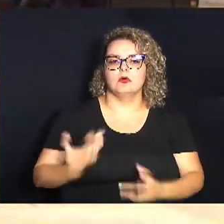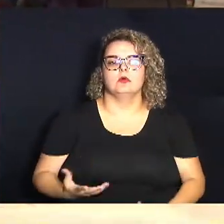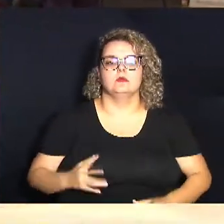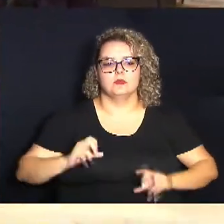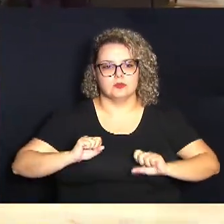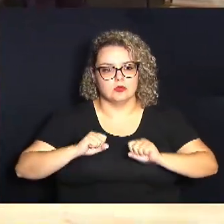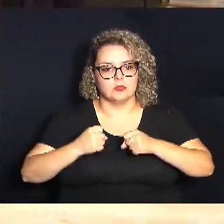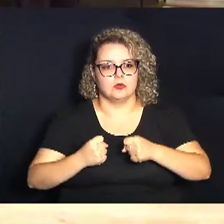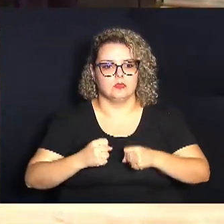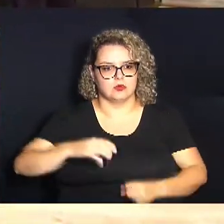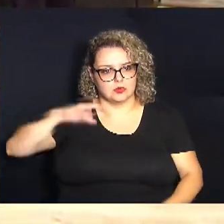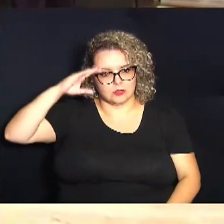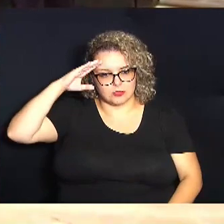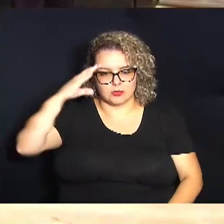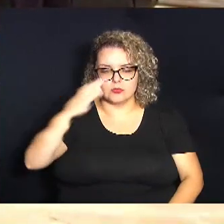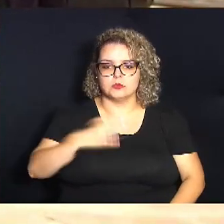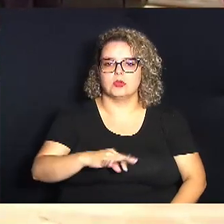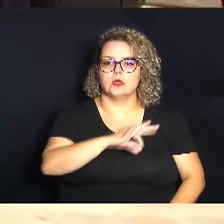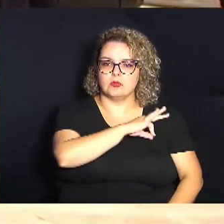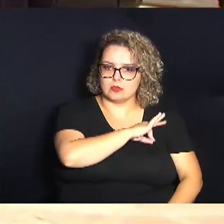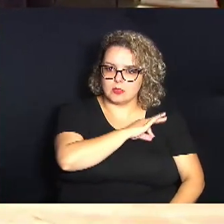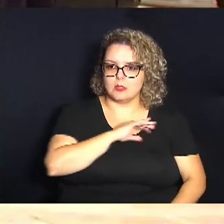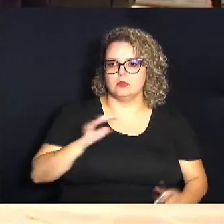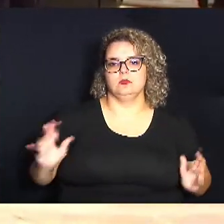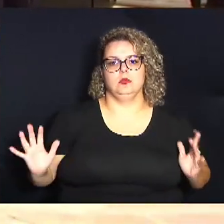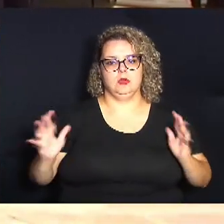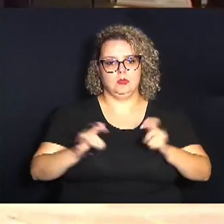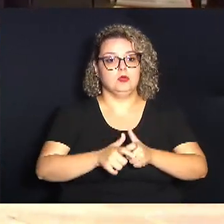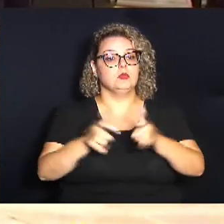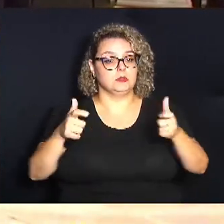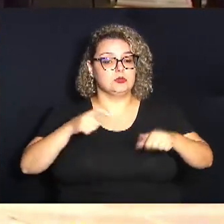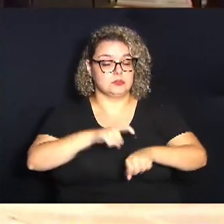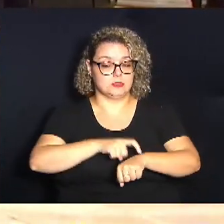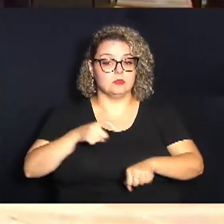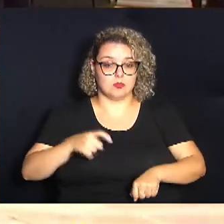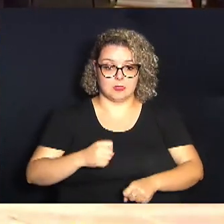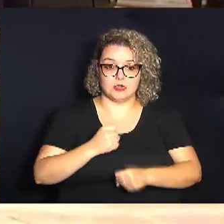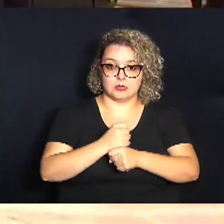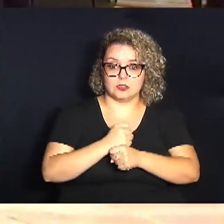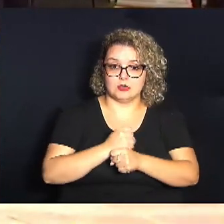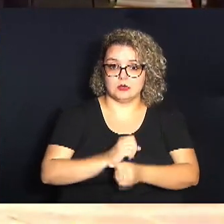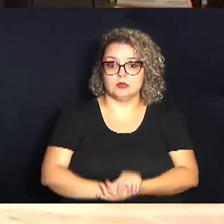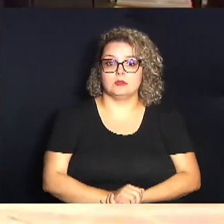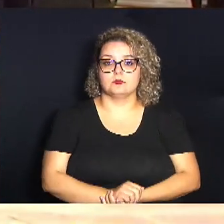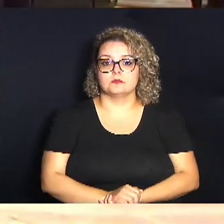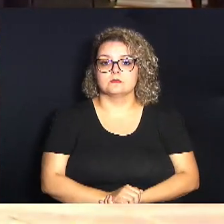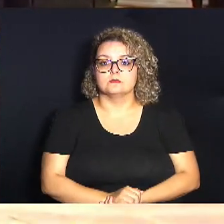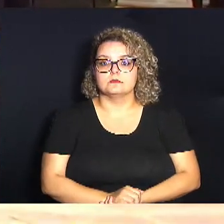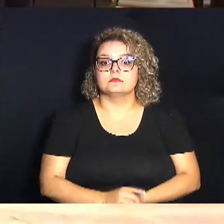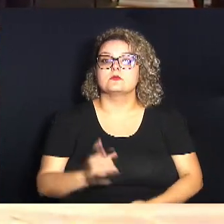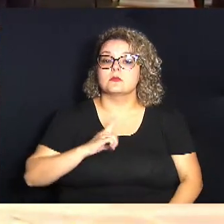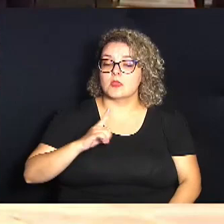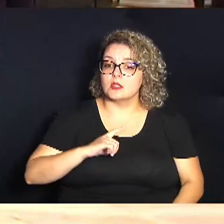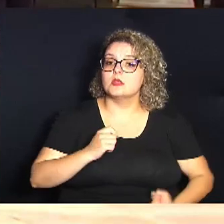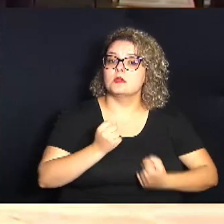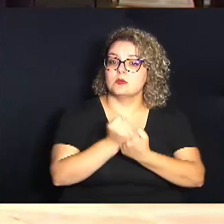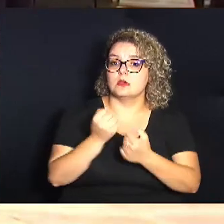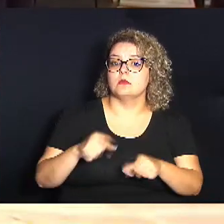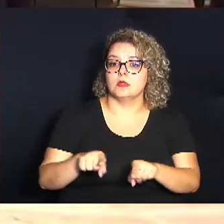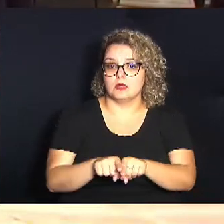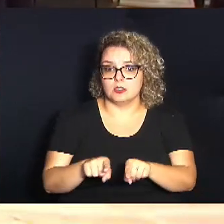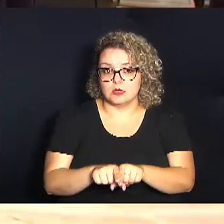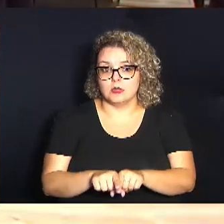efetivo que está sendo empregado em virtude do fluxo de pessoas que aumenta, a gente sabe, nessa época do ano. Temos o apoio também de